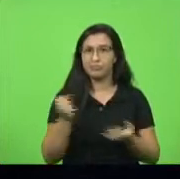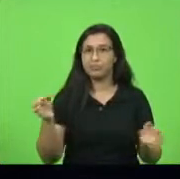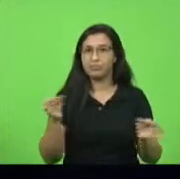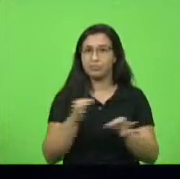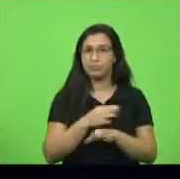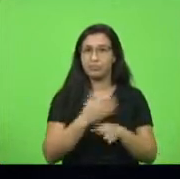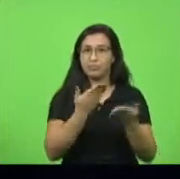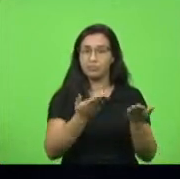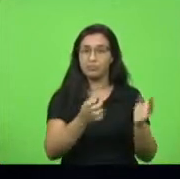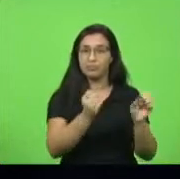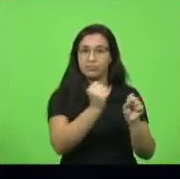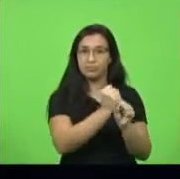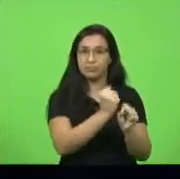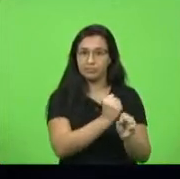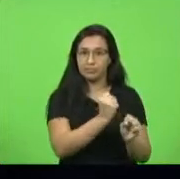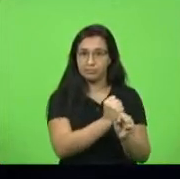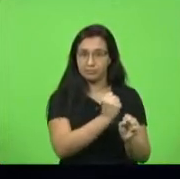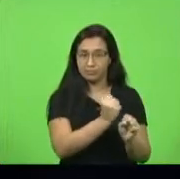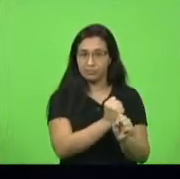grande magnitude